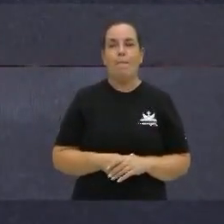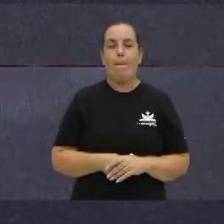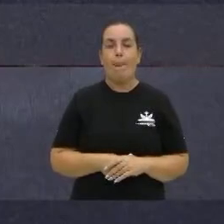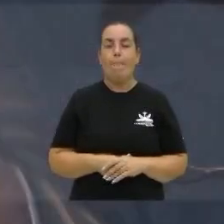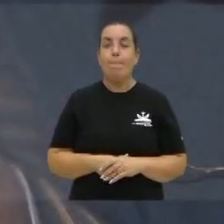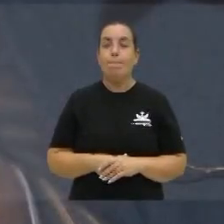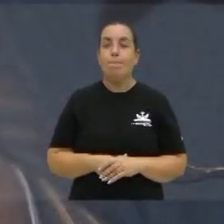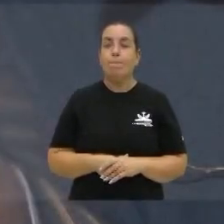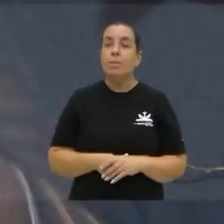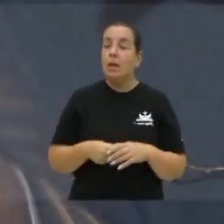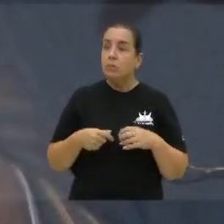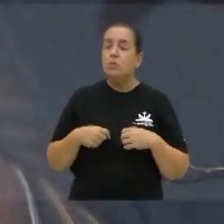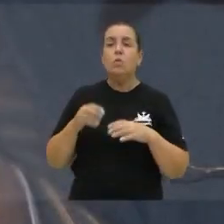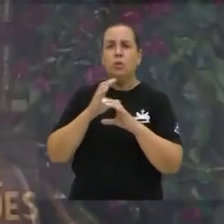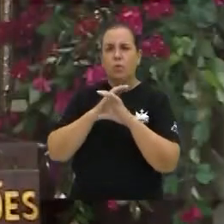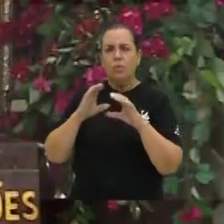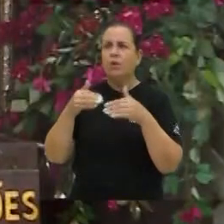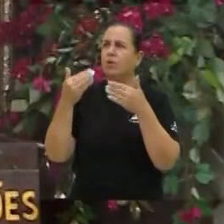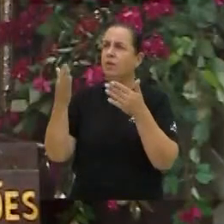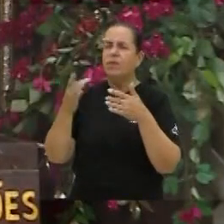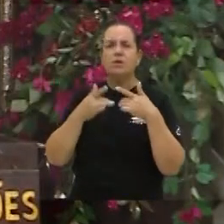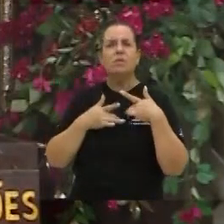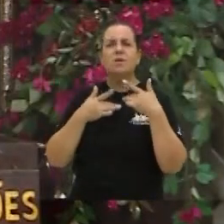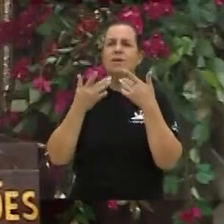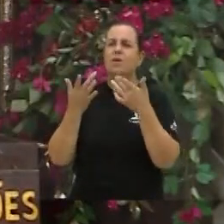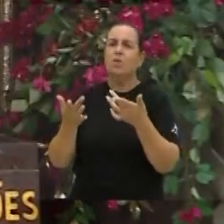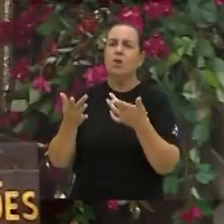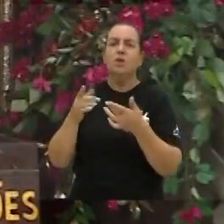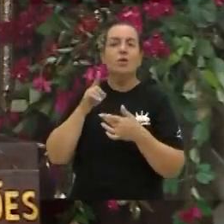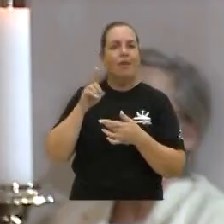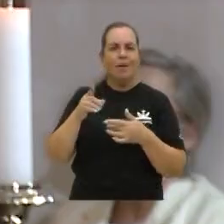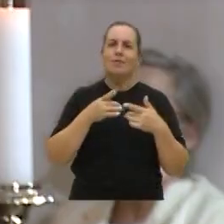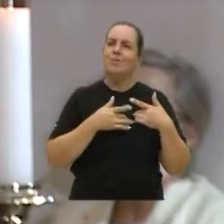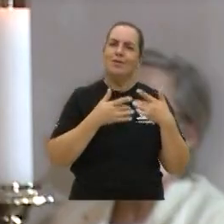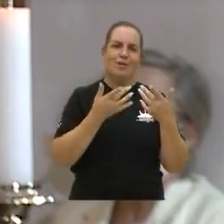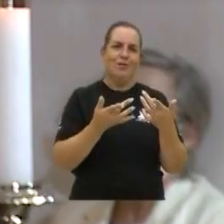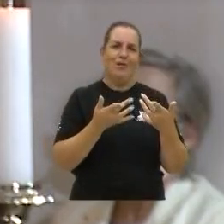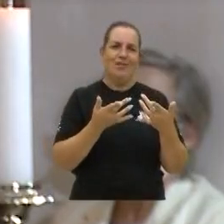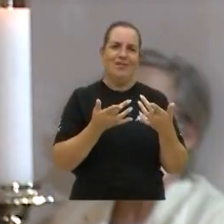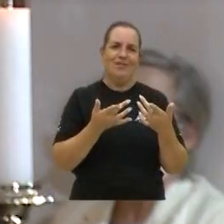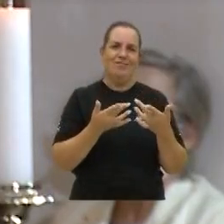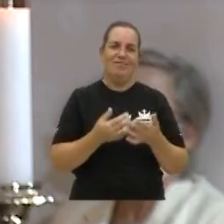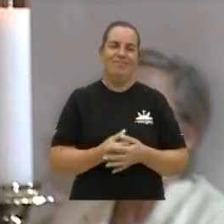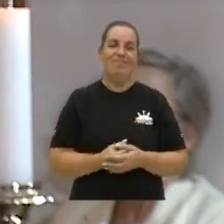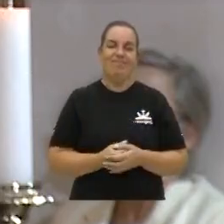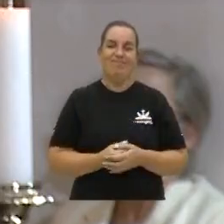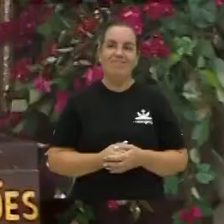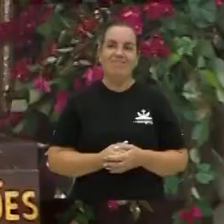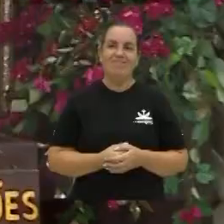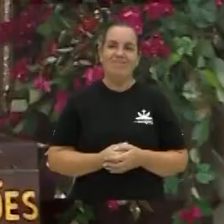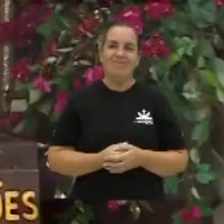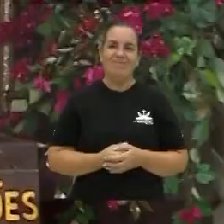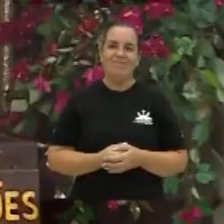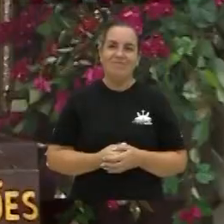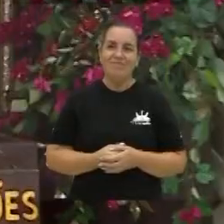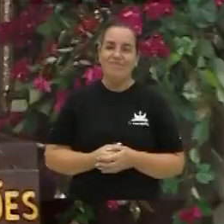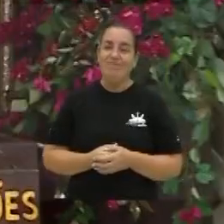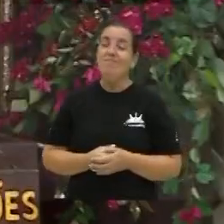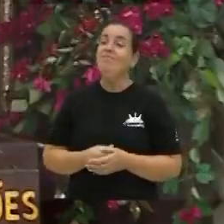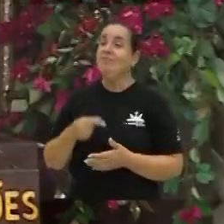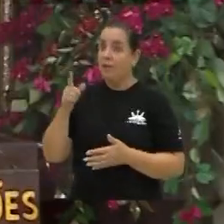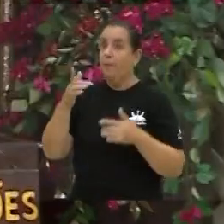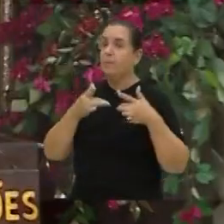Eu confio na vossa misericórdia. Foi essa misericórdia. A misericórdia de